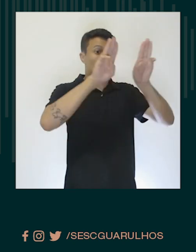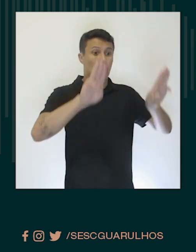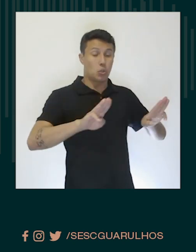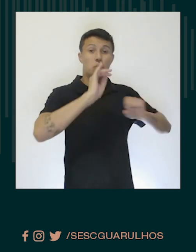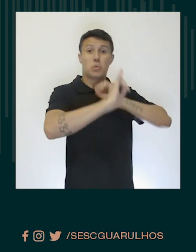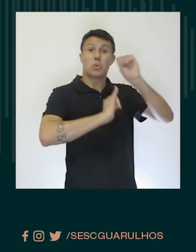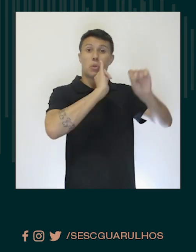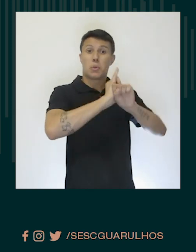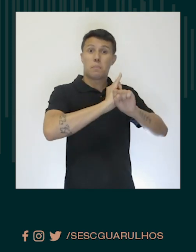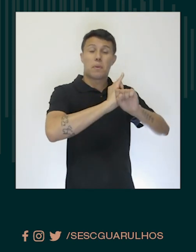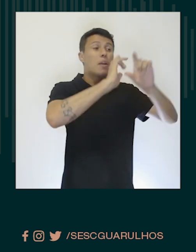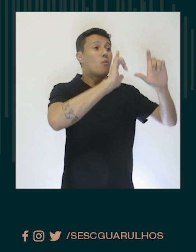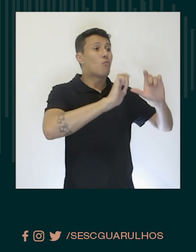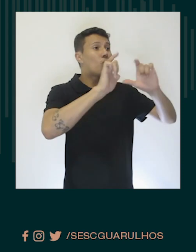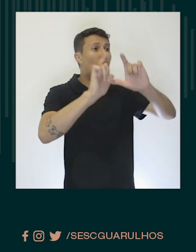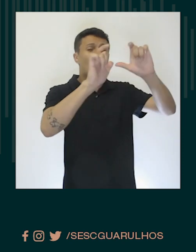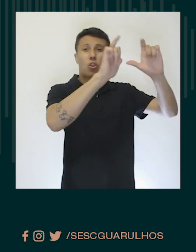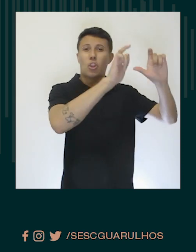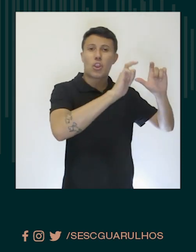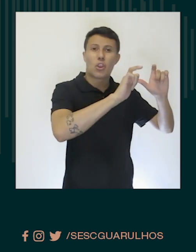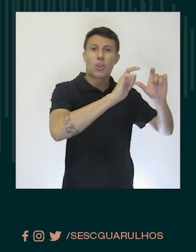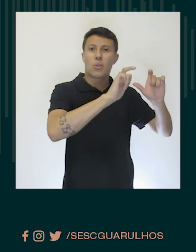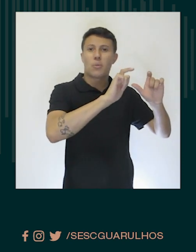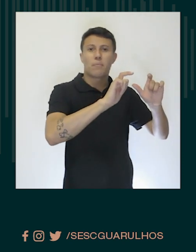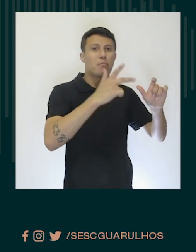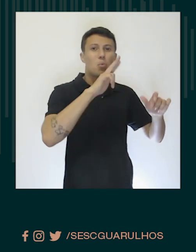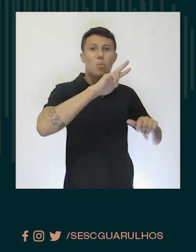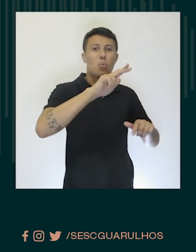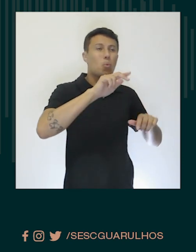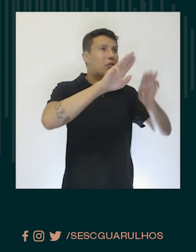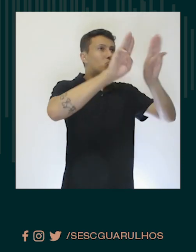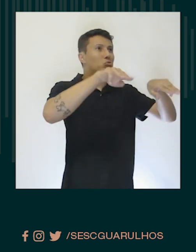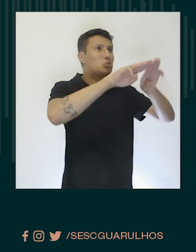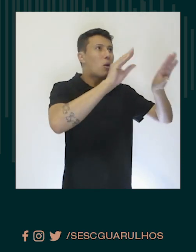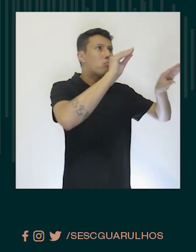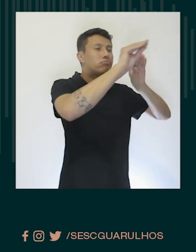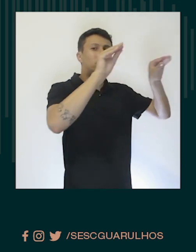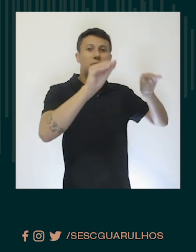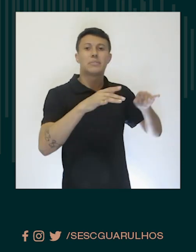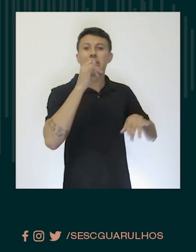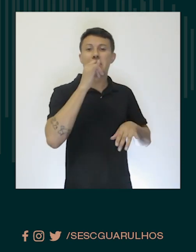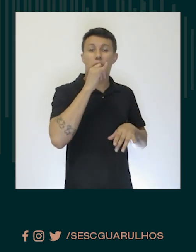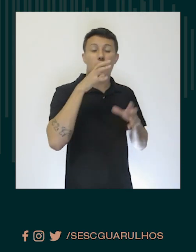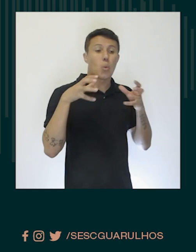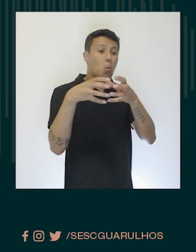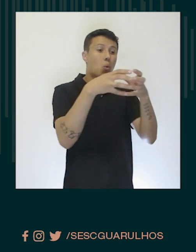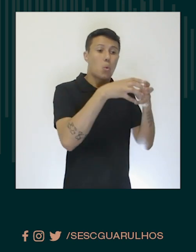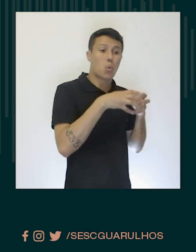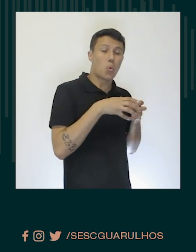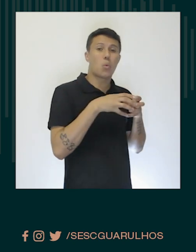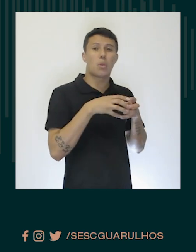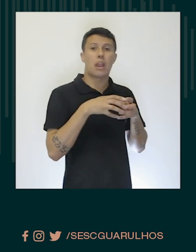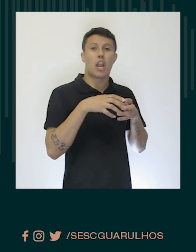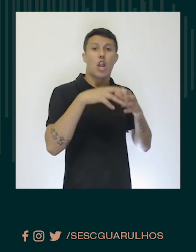que de fotógrafos que não estão no museu. Então, uma galera se juntou lá na Nova Zelândia, incluindo